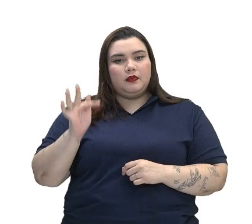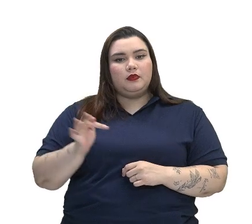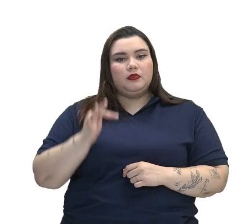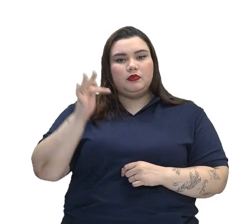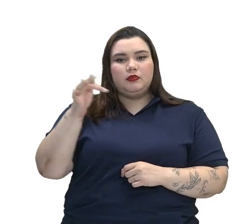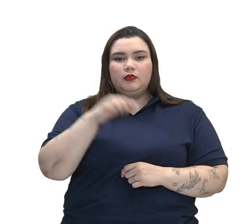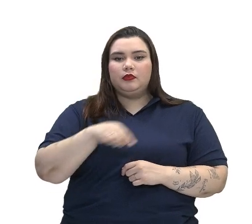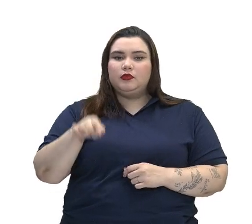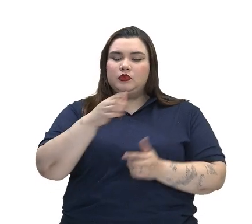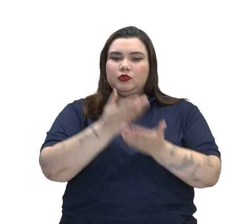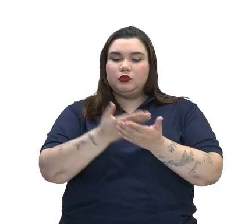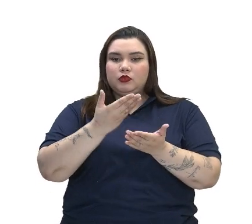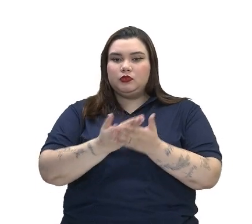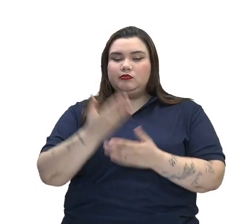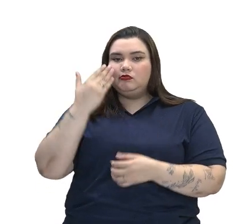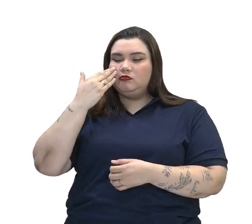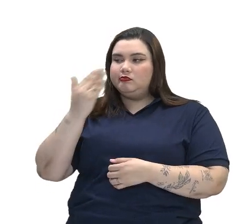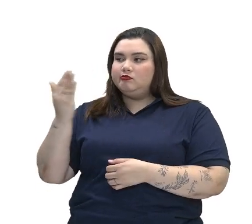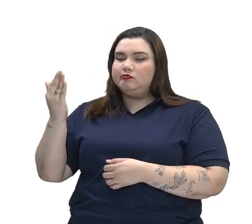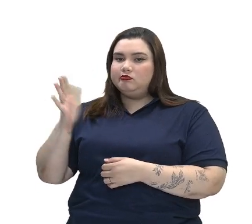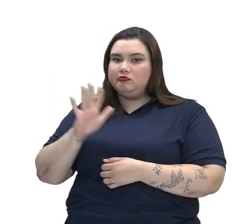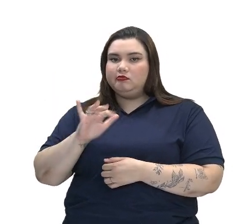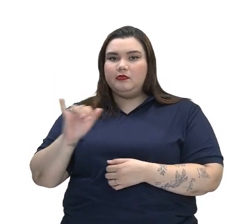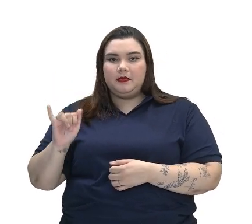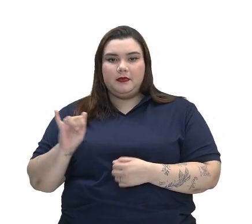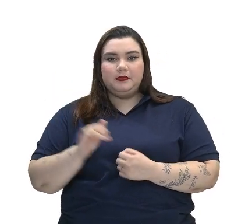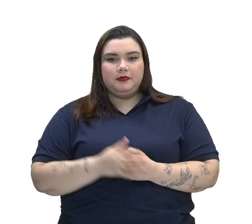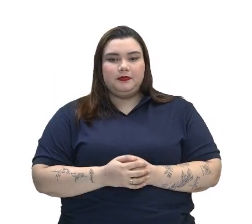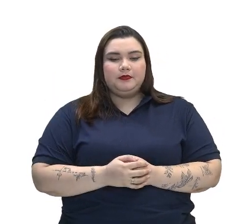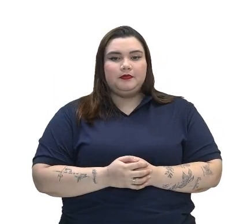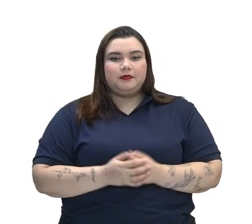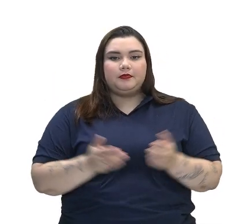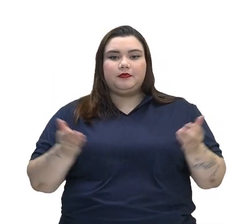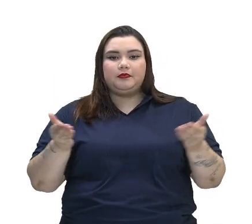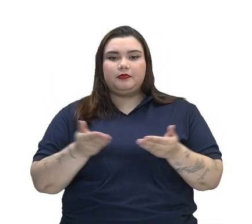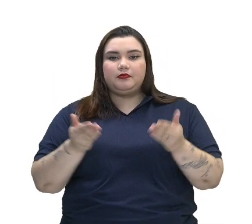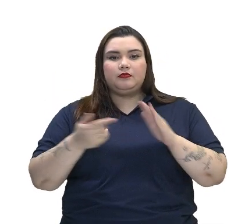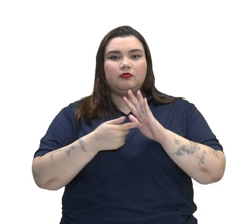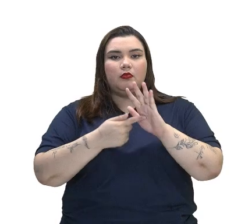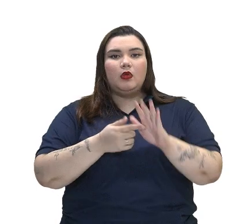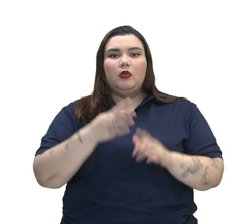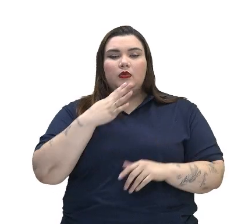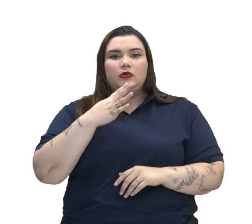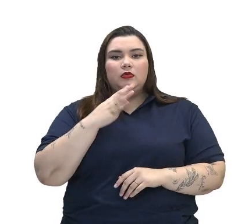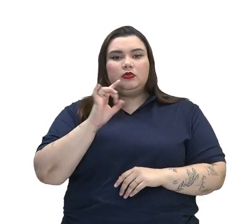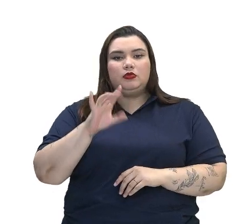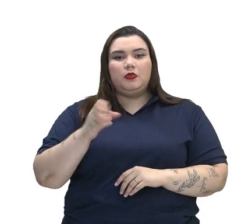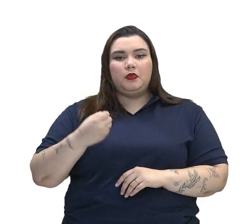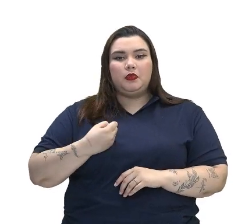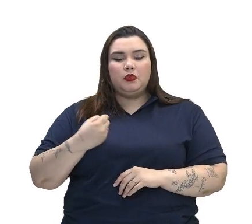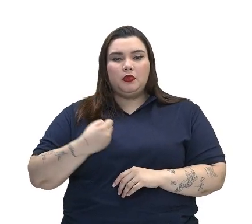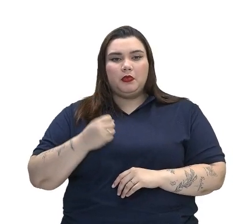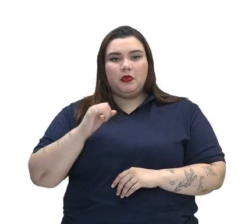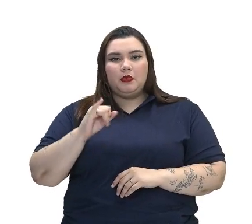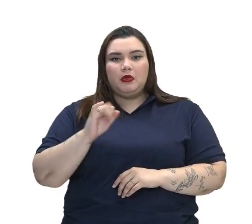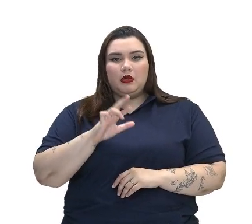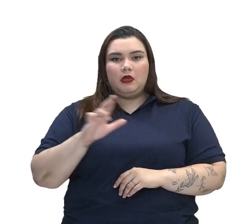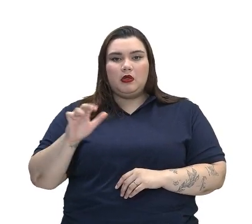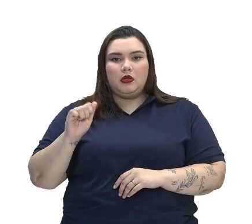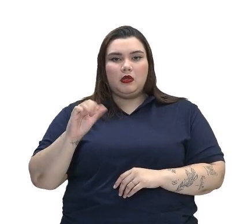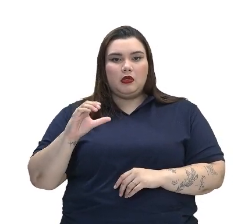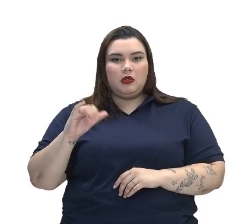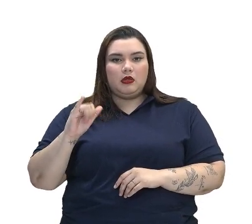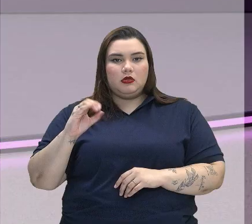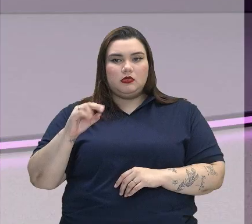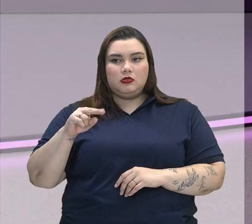vocês verão esse número com mais frequência, tá certo? Agora, vocês estão só conhecendo ele como um número irracional,